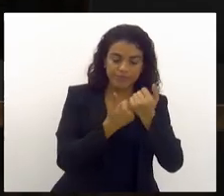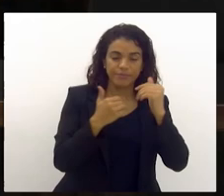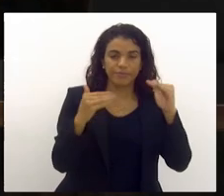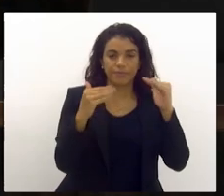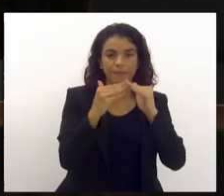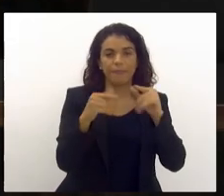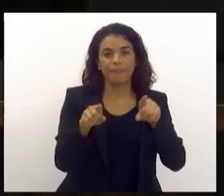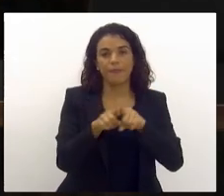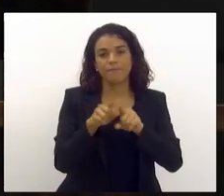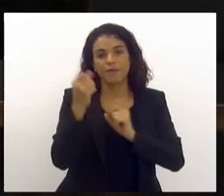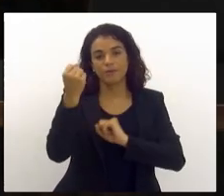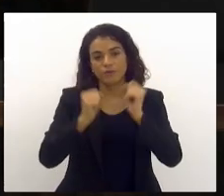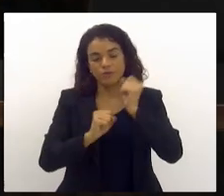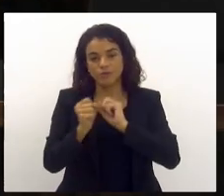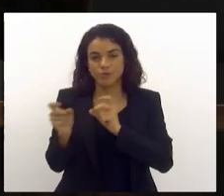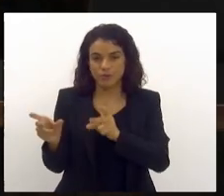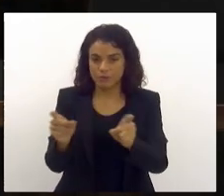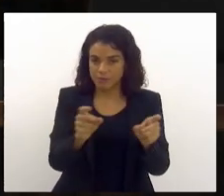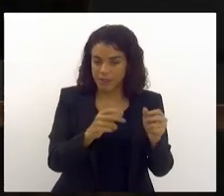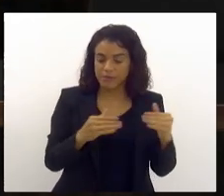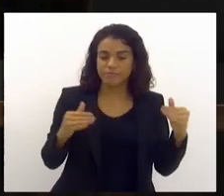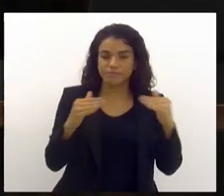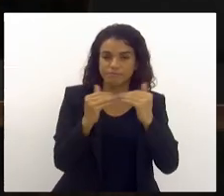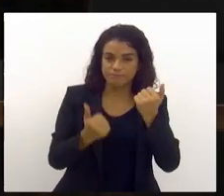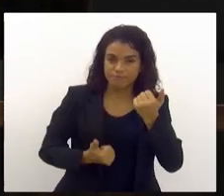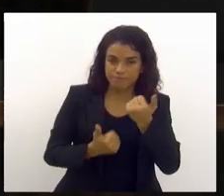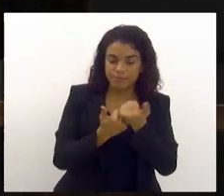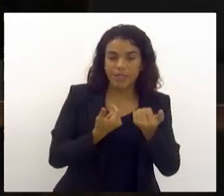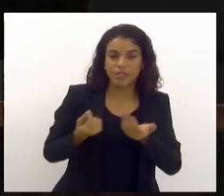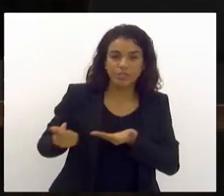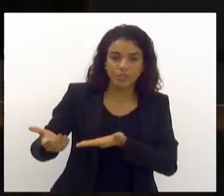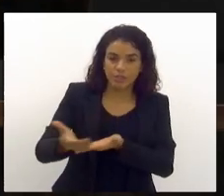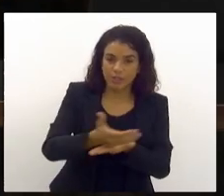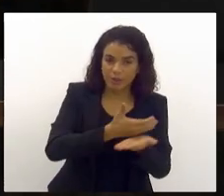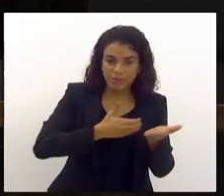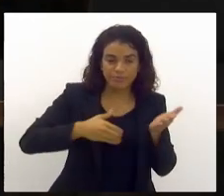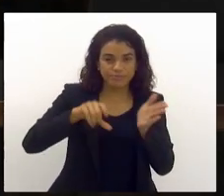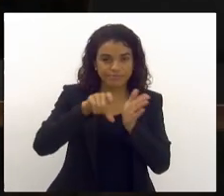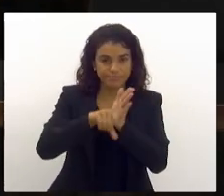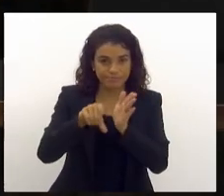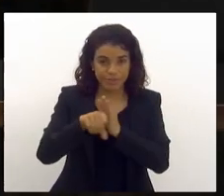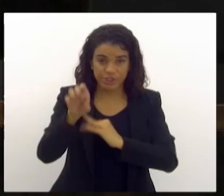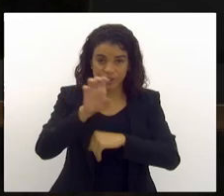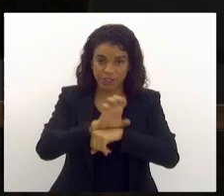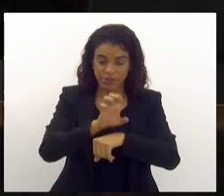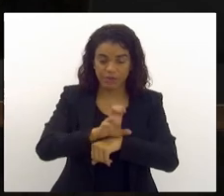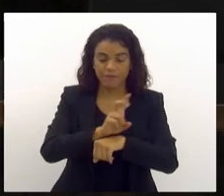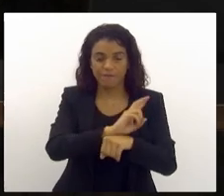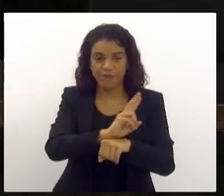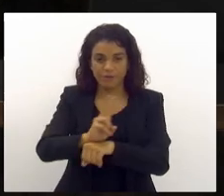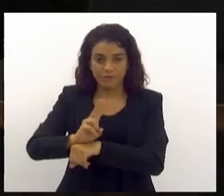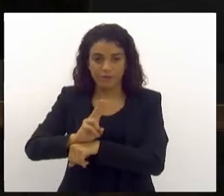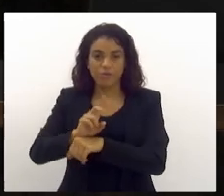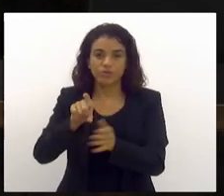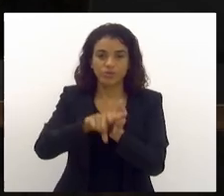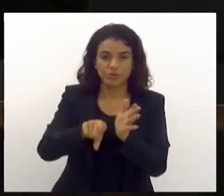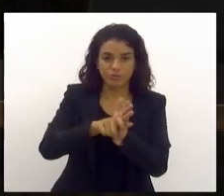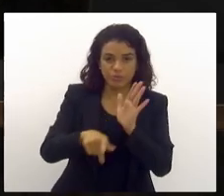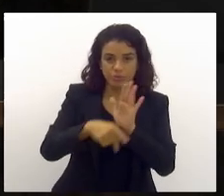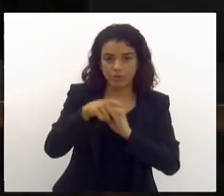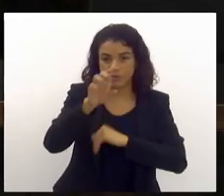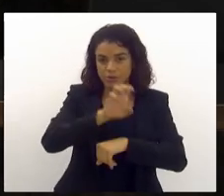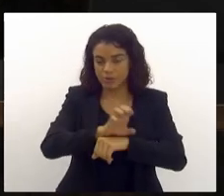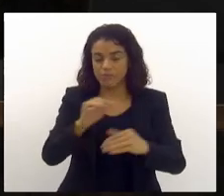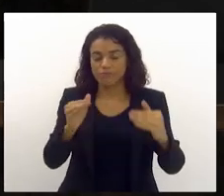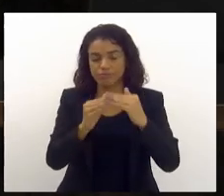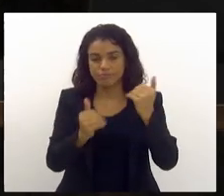Economia, Indústria e Comércio, favorável, de Tributação, Controle da Arrecadação Estadual, de Fiscalização dos Tributos Estaduais,